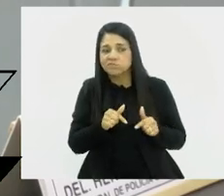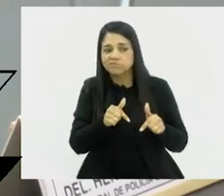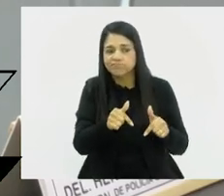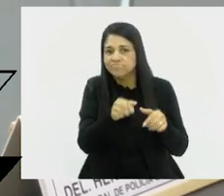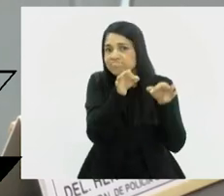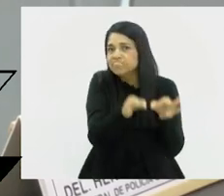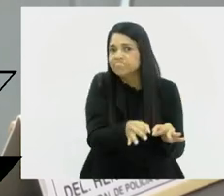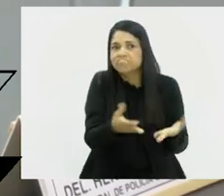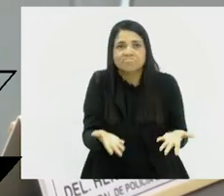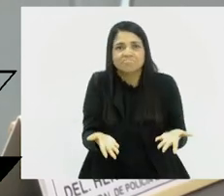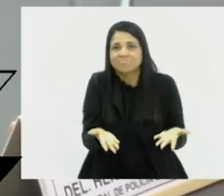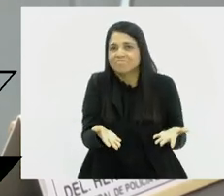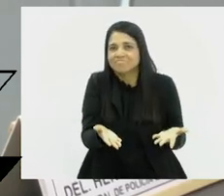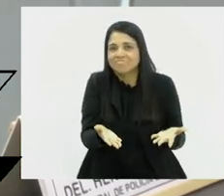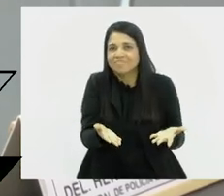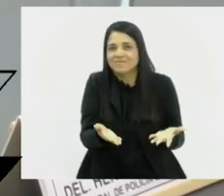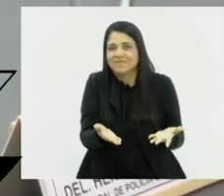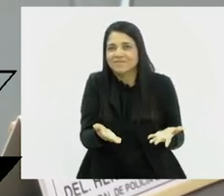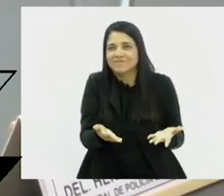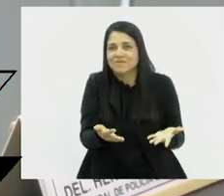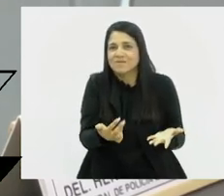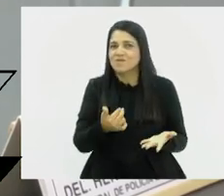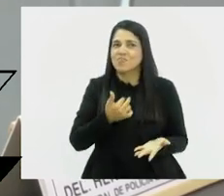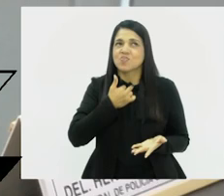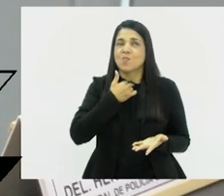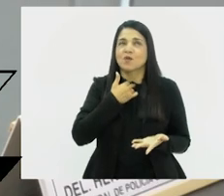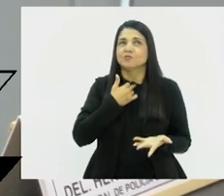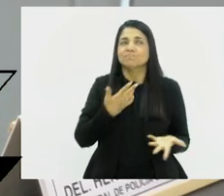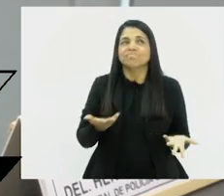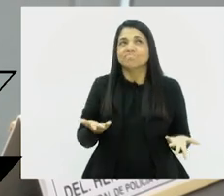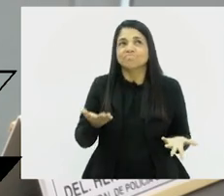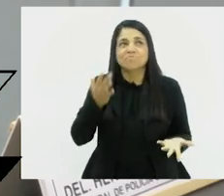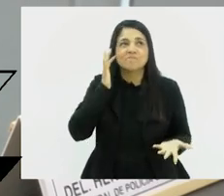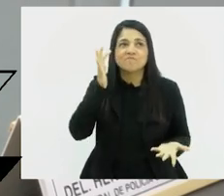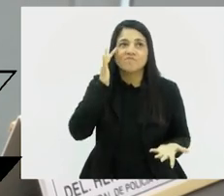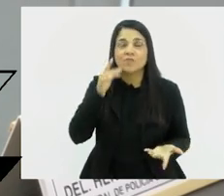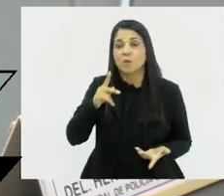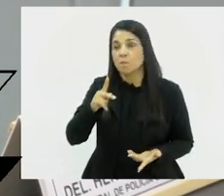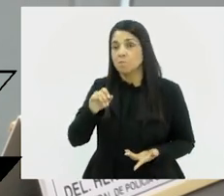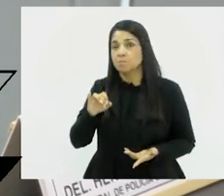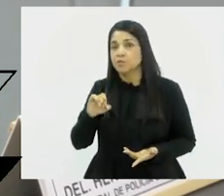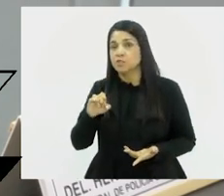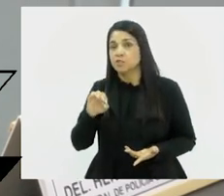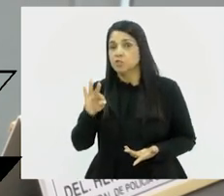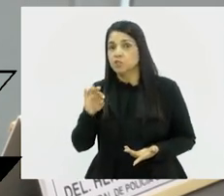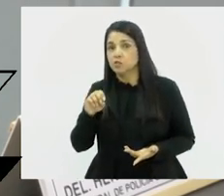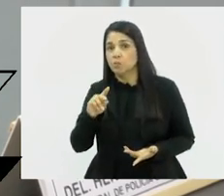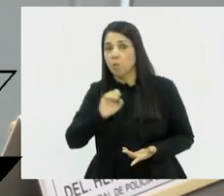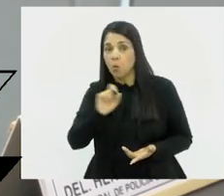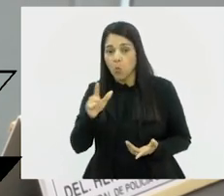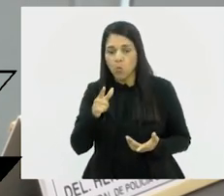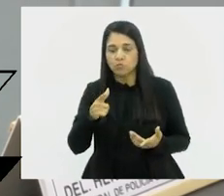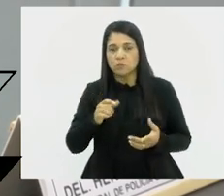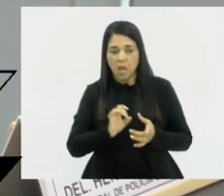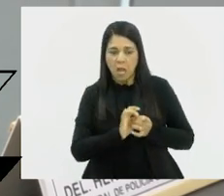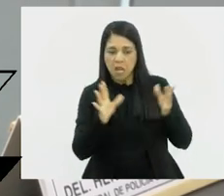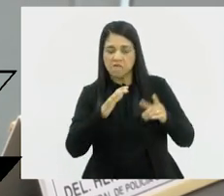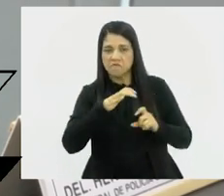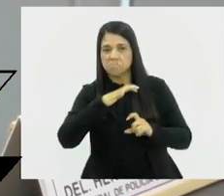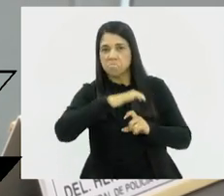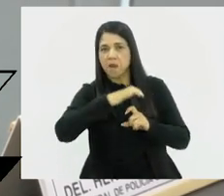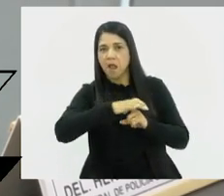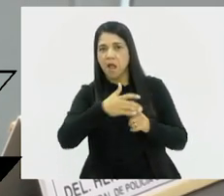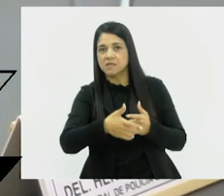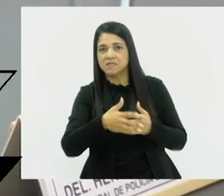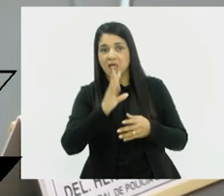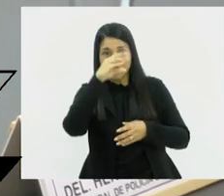eficiência. Você não se pode imaginar, por exemplo, que um pitbull, que não é seguro que ele fique numa praça solto, fique dentro de